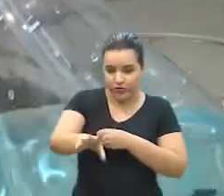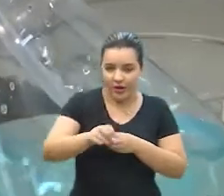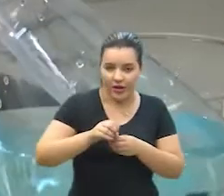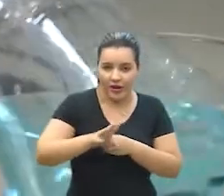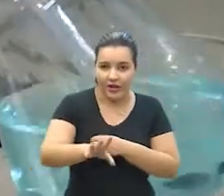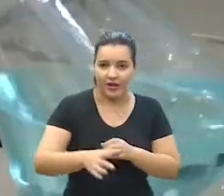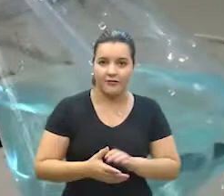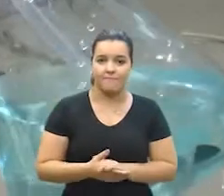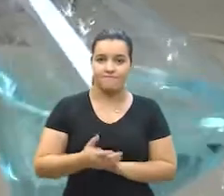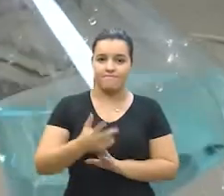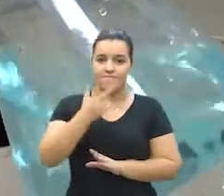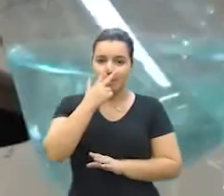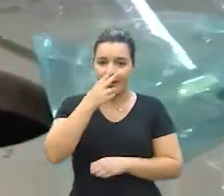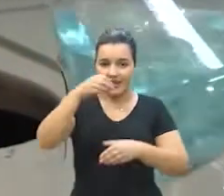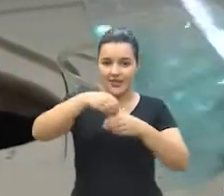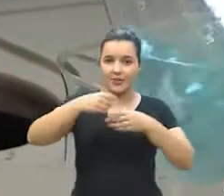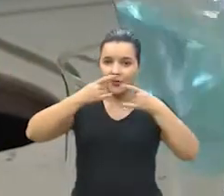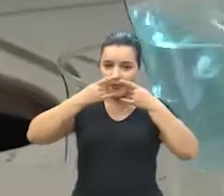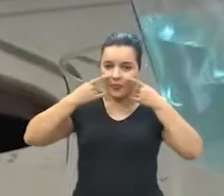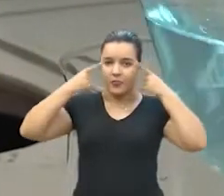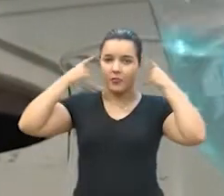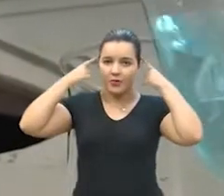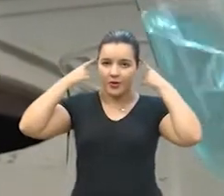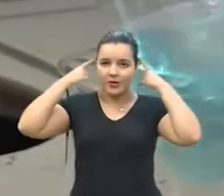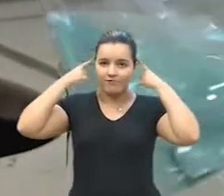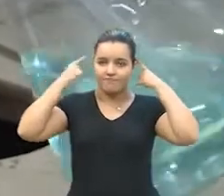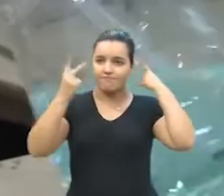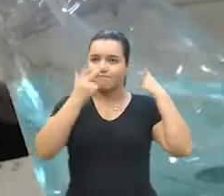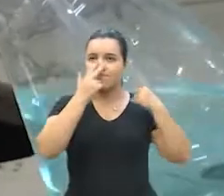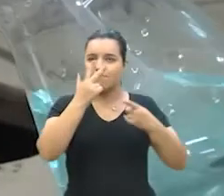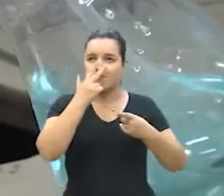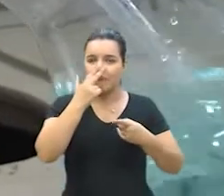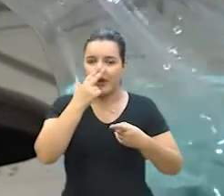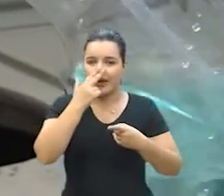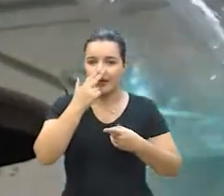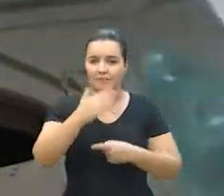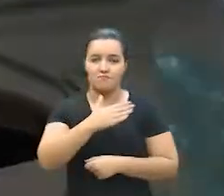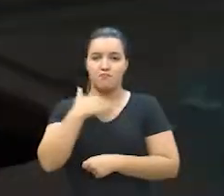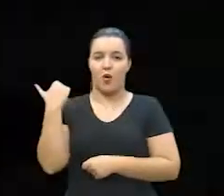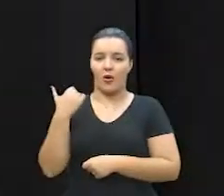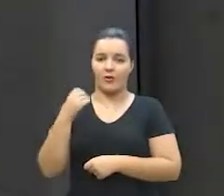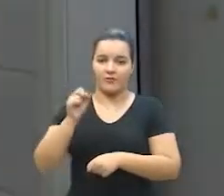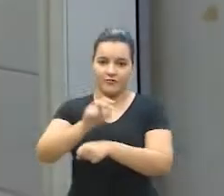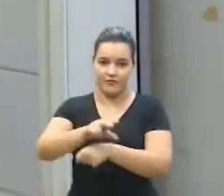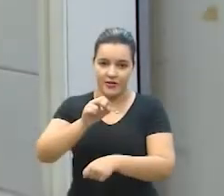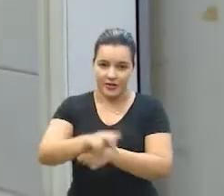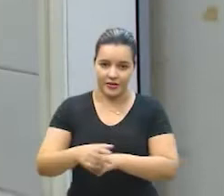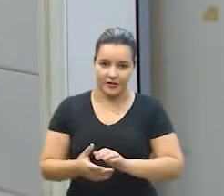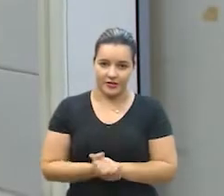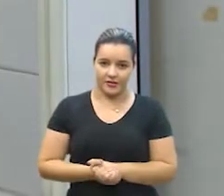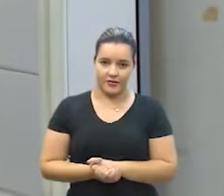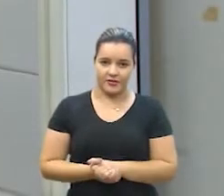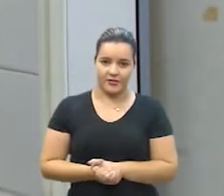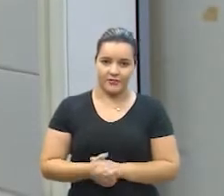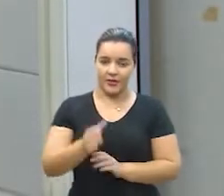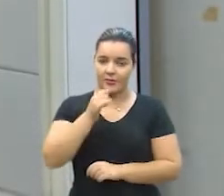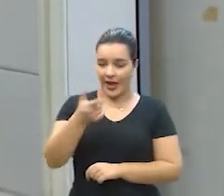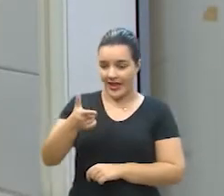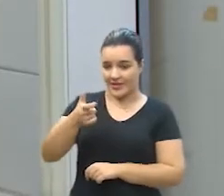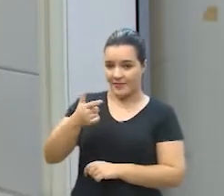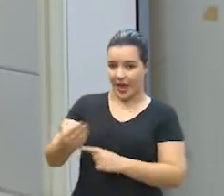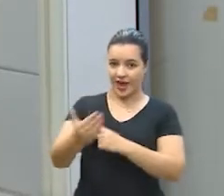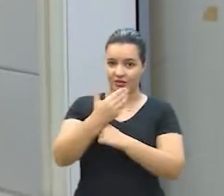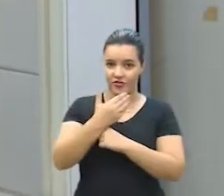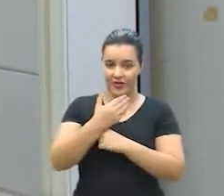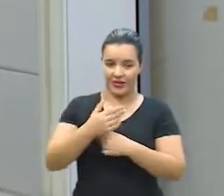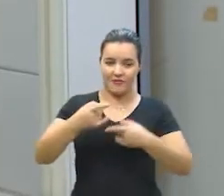na verdade, um processo para tornar a máscara capaz de inativar o vírus. Bom, e olha só, o spray pode acabar